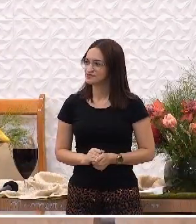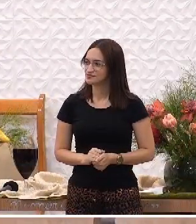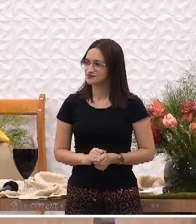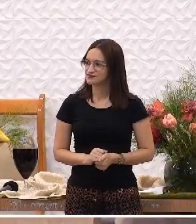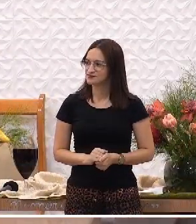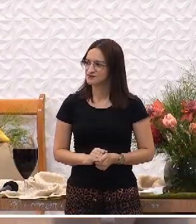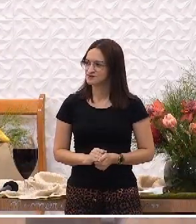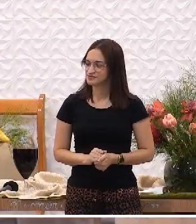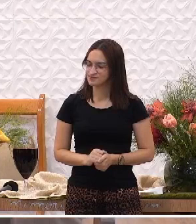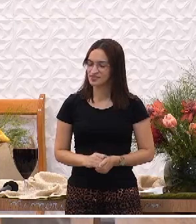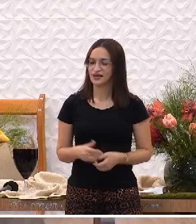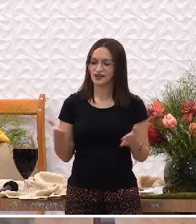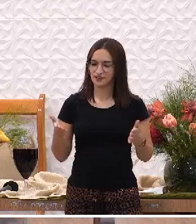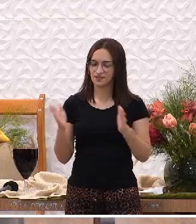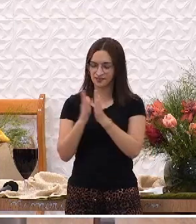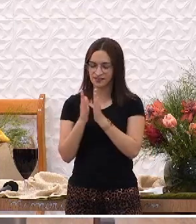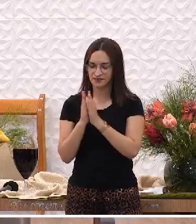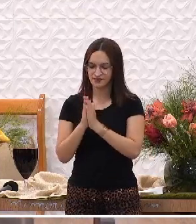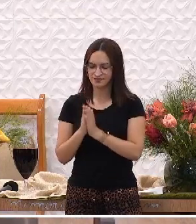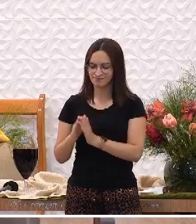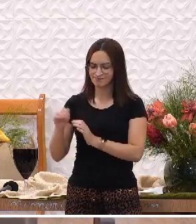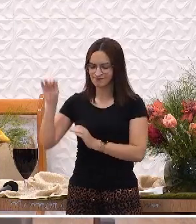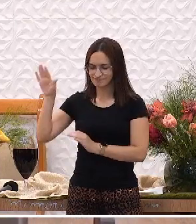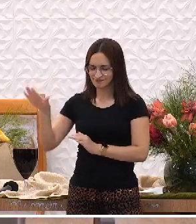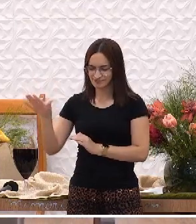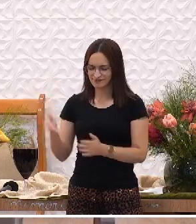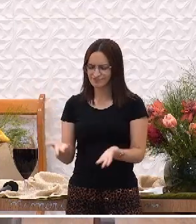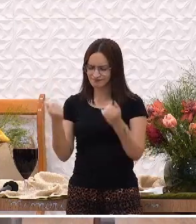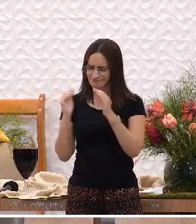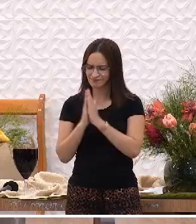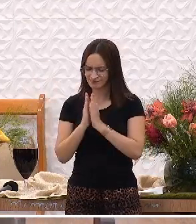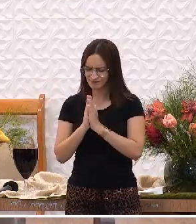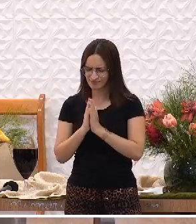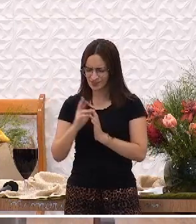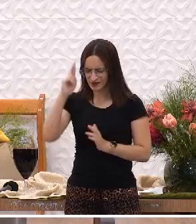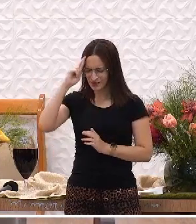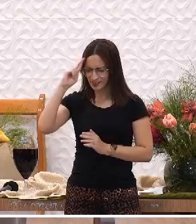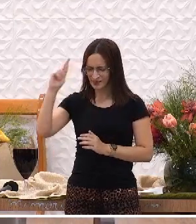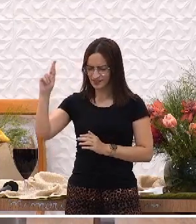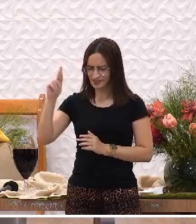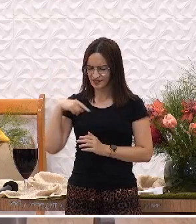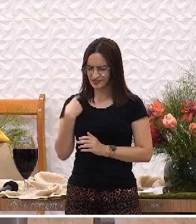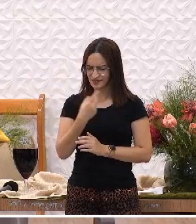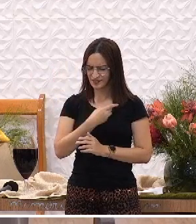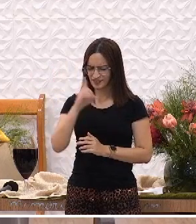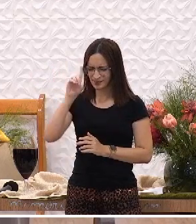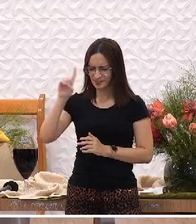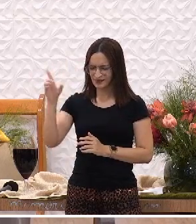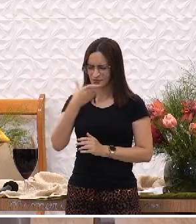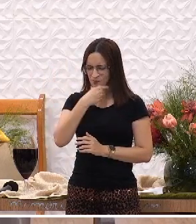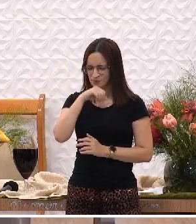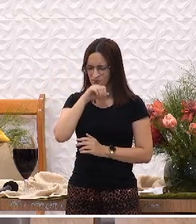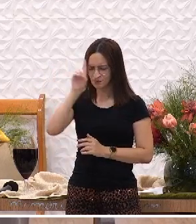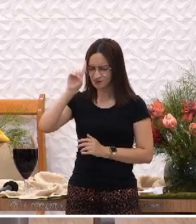E vou estar orando por ele nesse momento. Oremos. Senhor nosso Deus, Pai amado, você com o Vitor